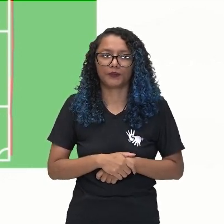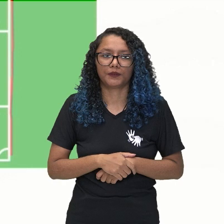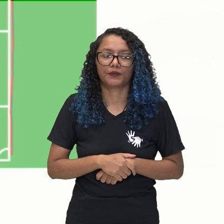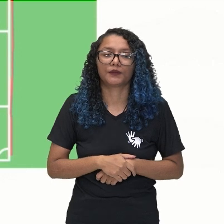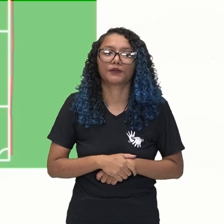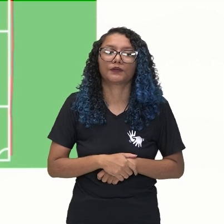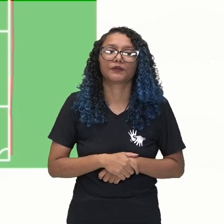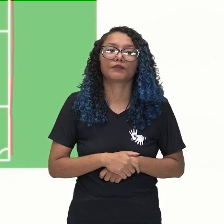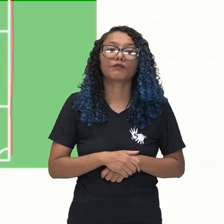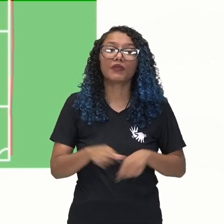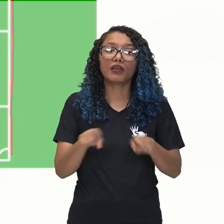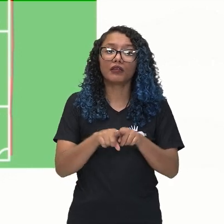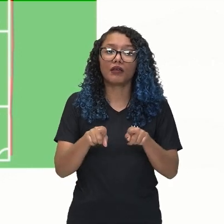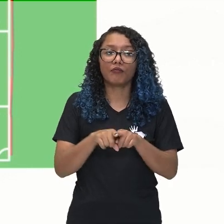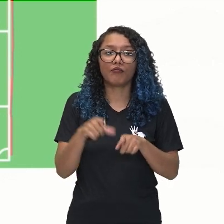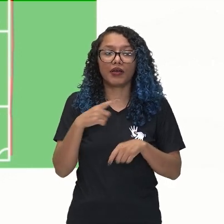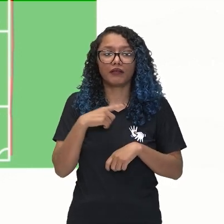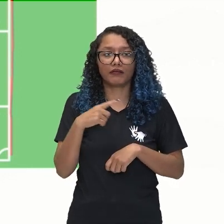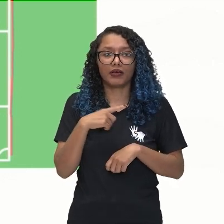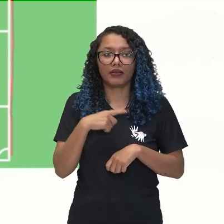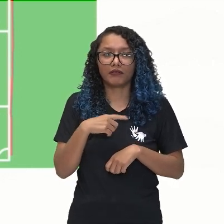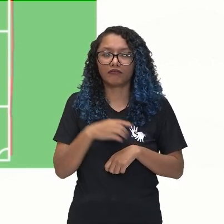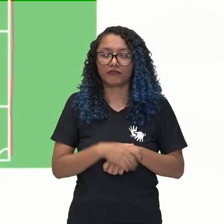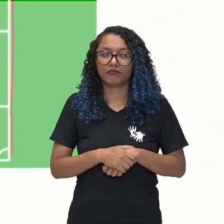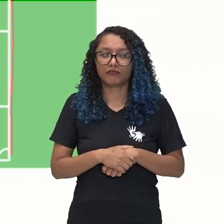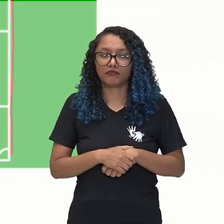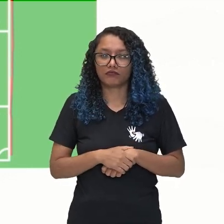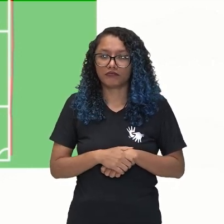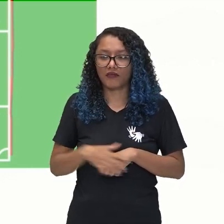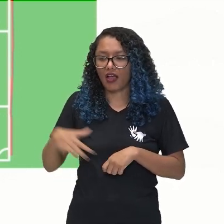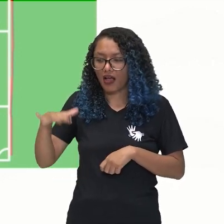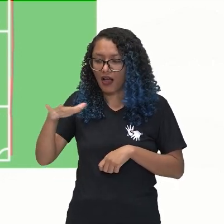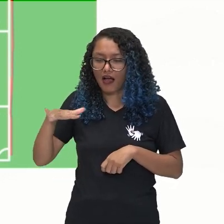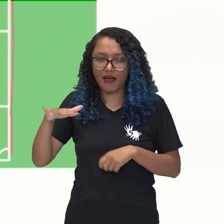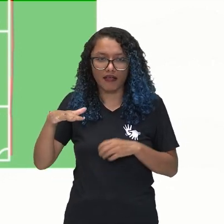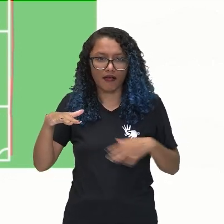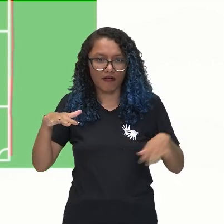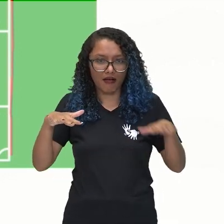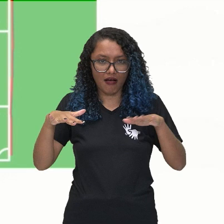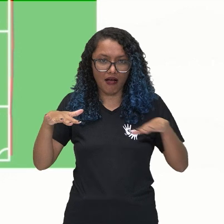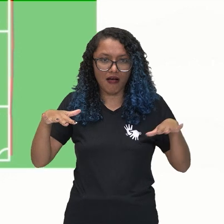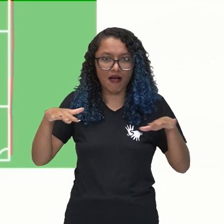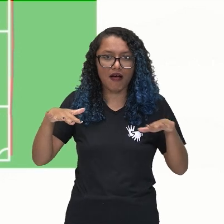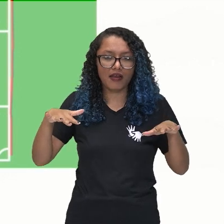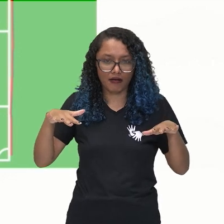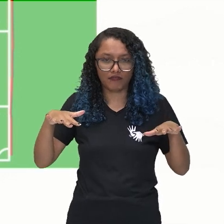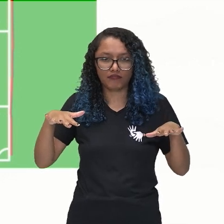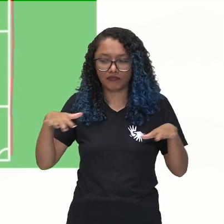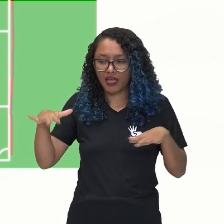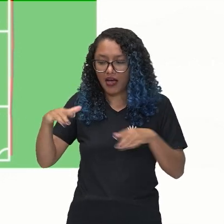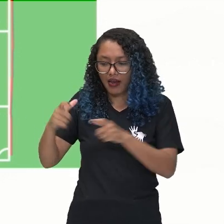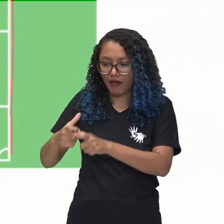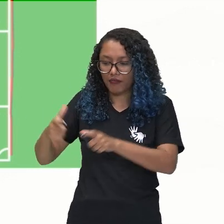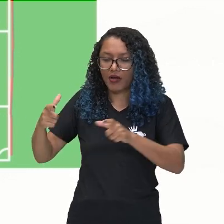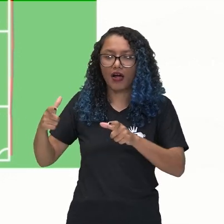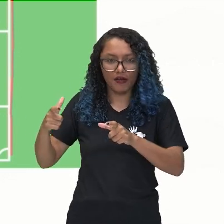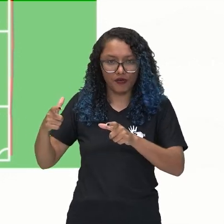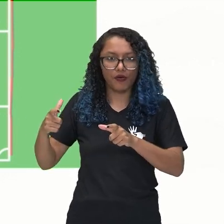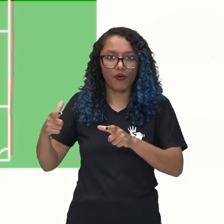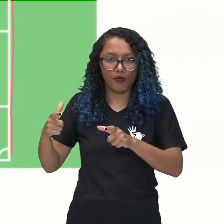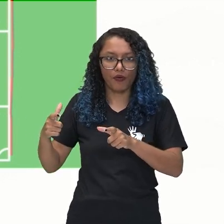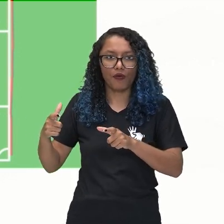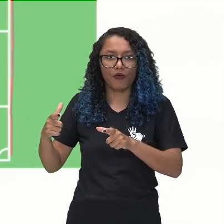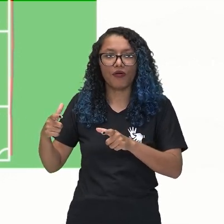ponto central dentro de cada região aqui, né, da grande área, chamada de área